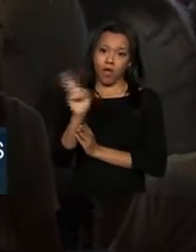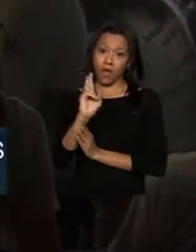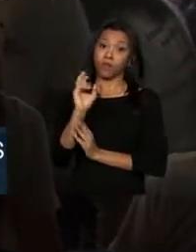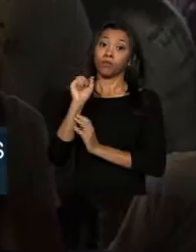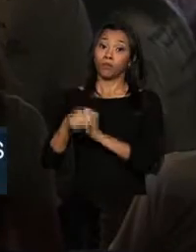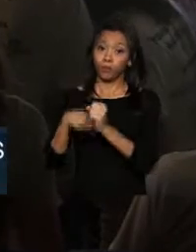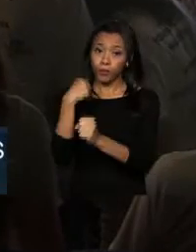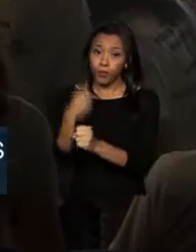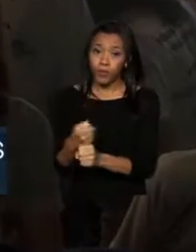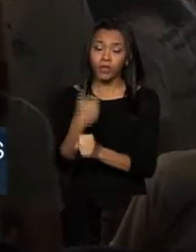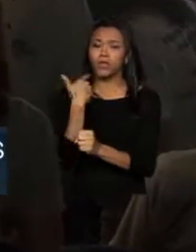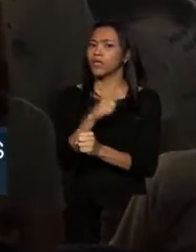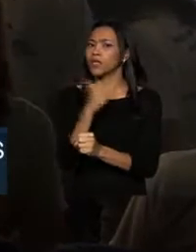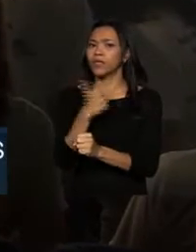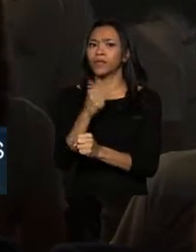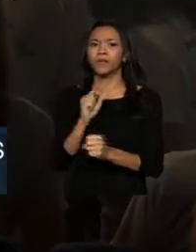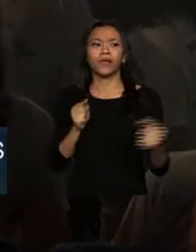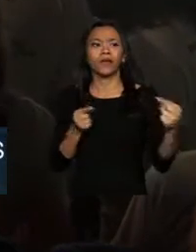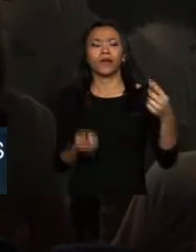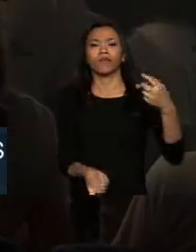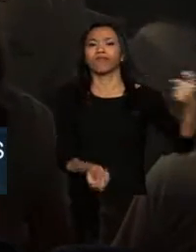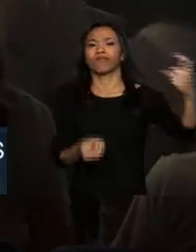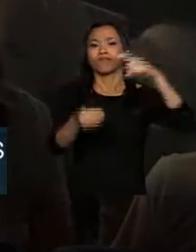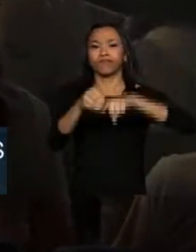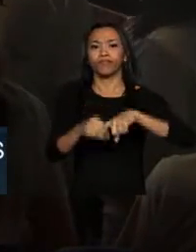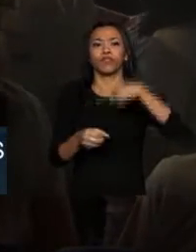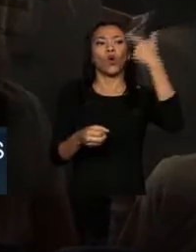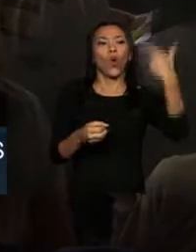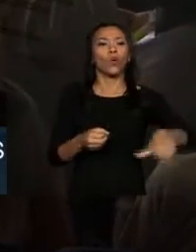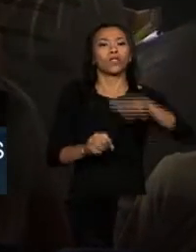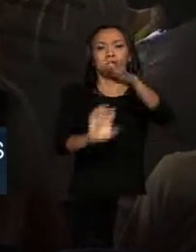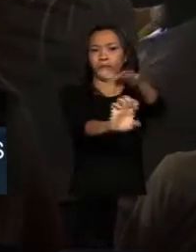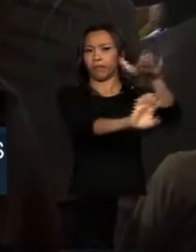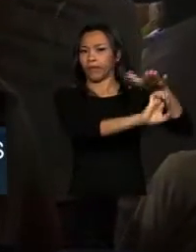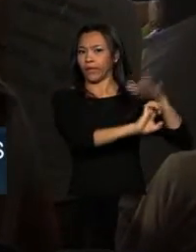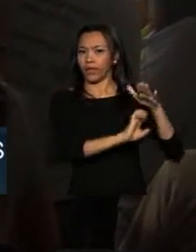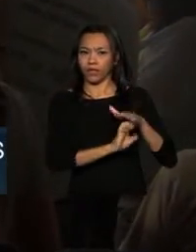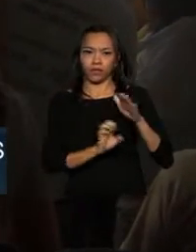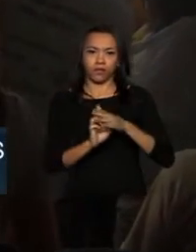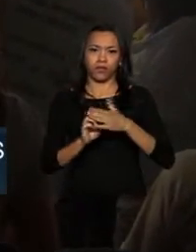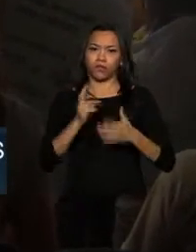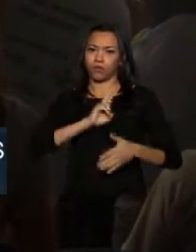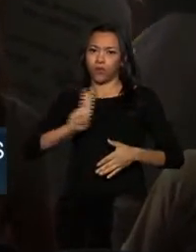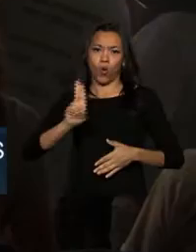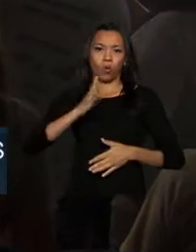ter participação em outra empresa como sócio ou titular.